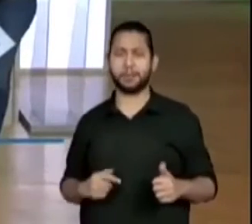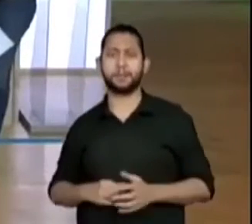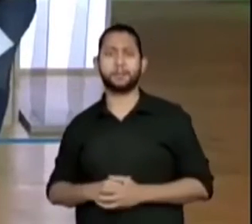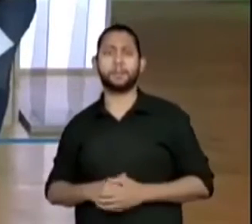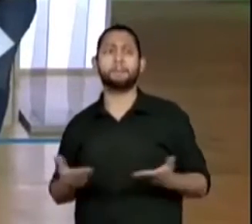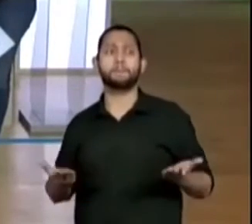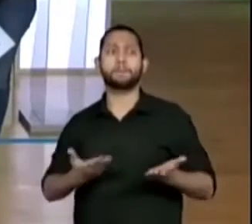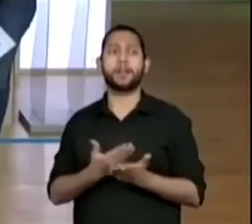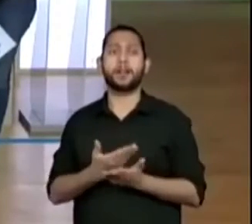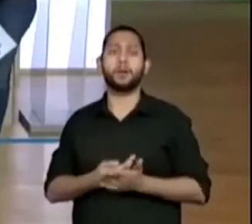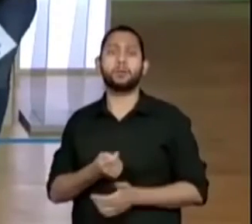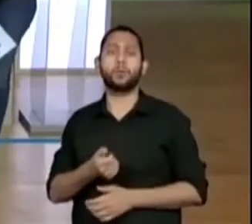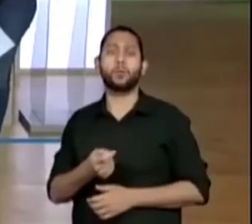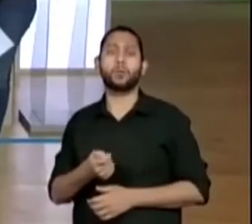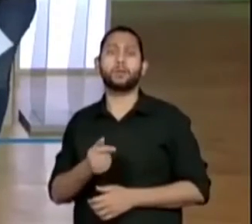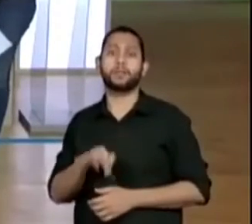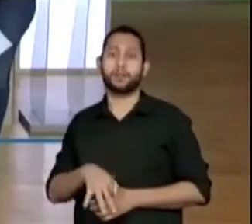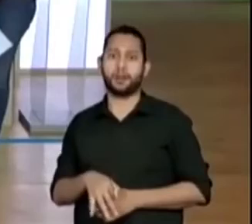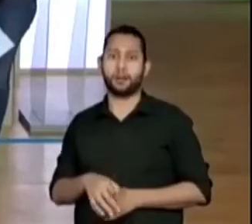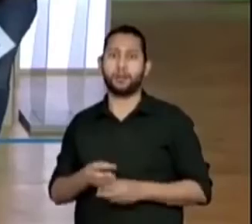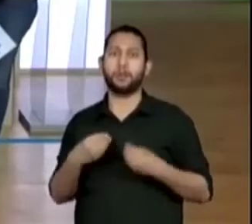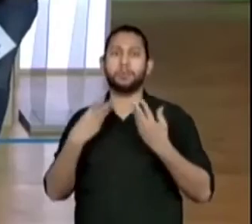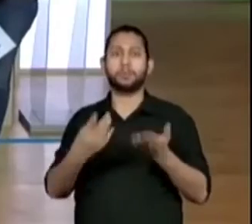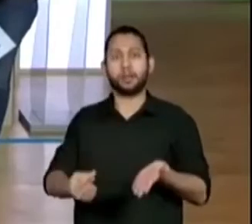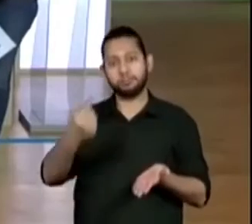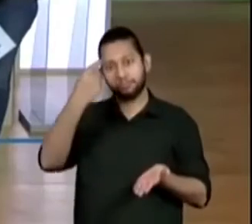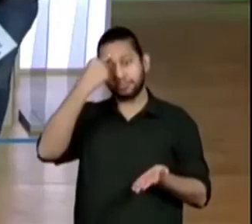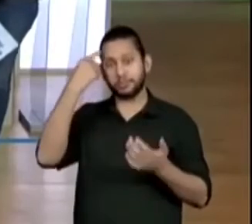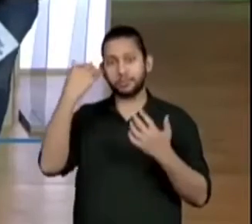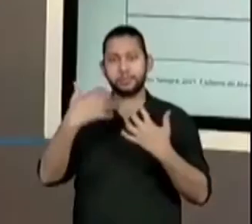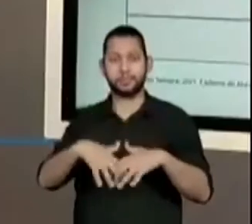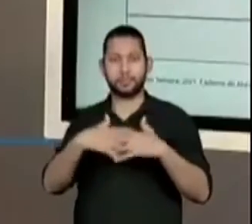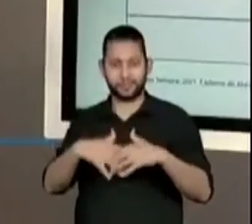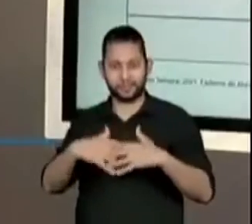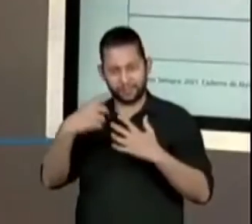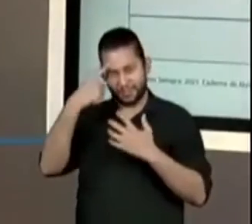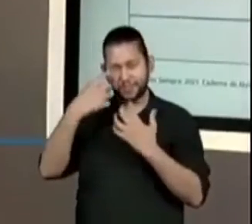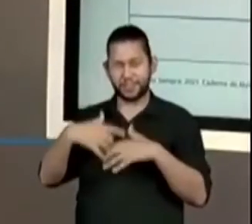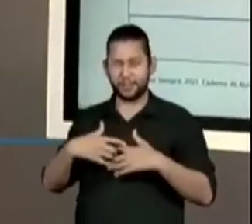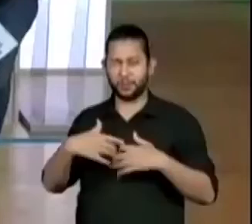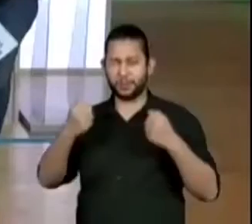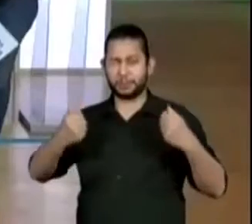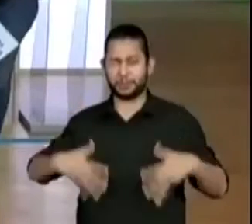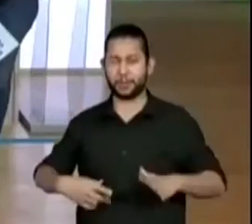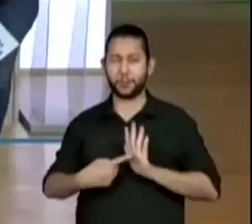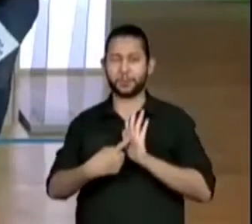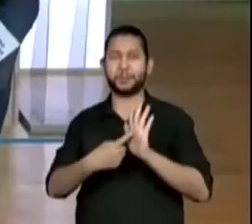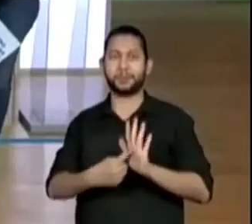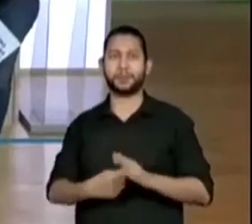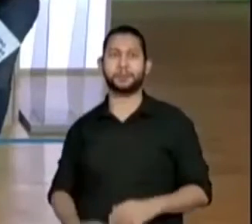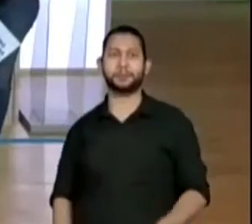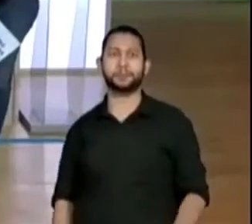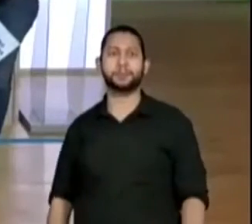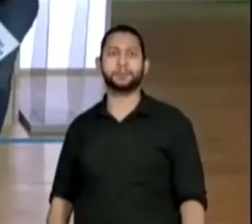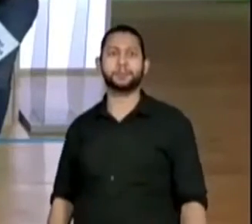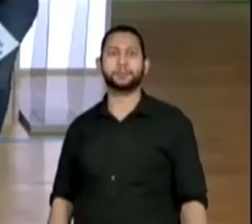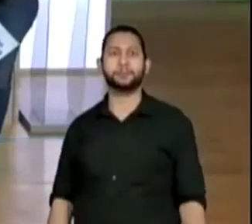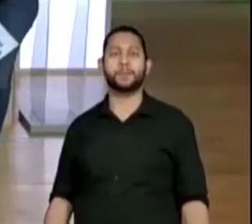gente finalizar, vem uma grande reflexão. É um outro exercício. Eu vou explicar. peraí, que eu vou mostrar aqui para